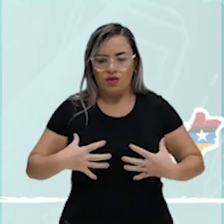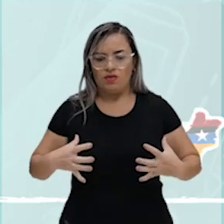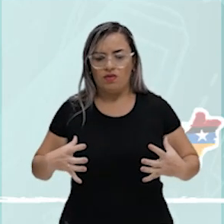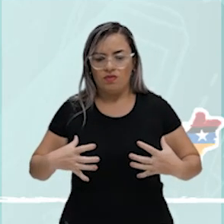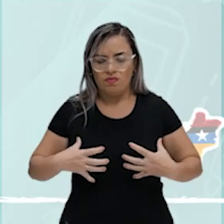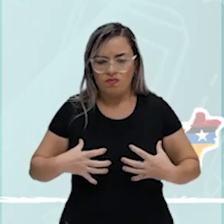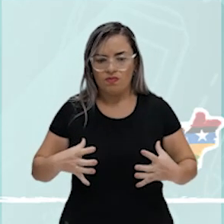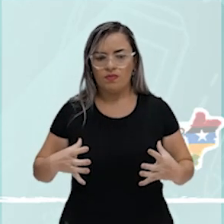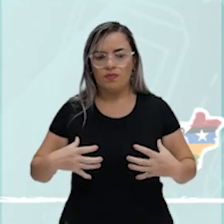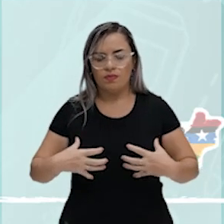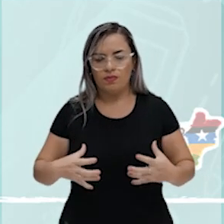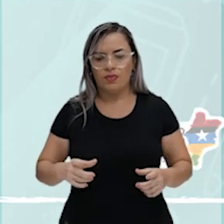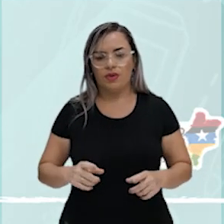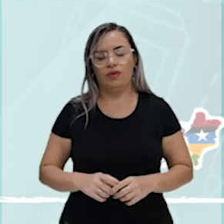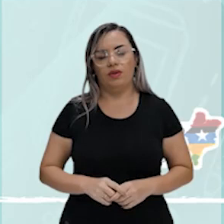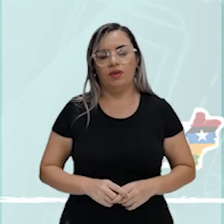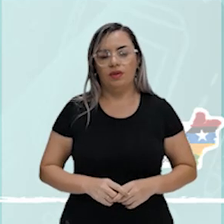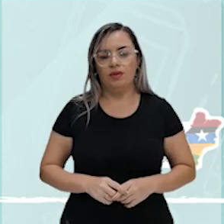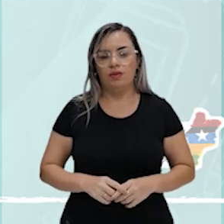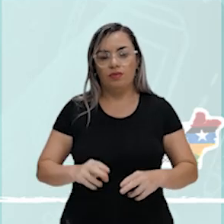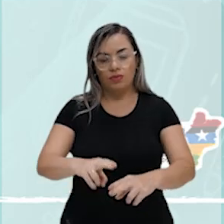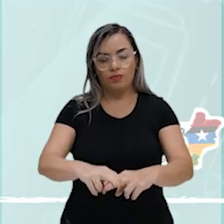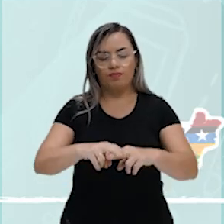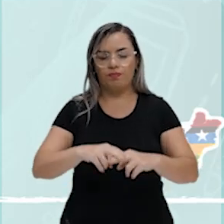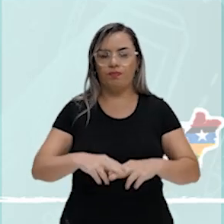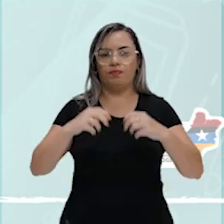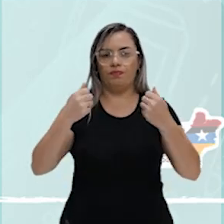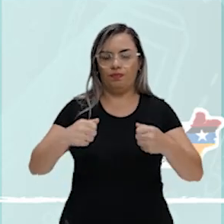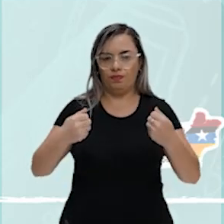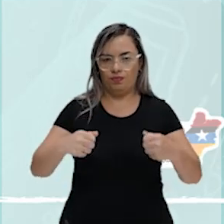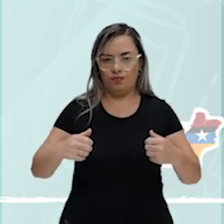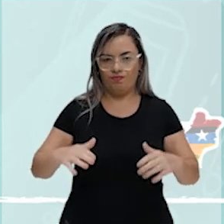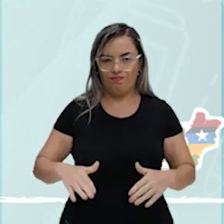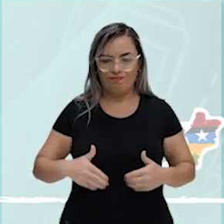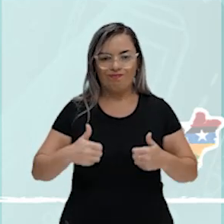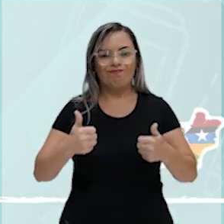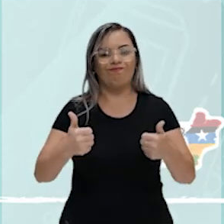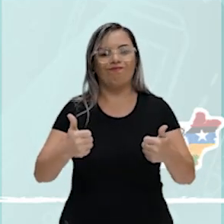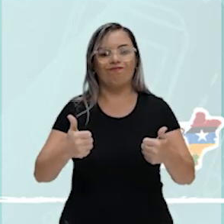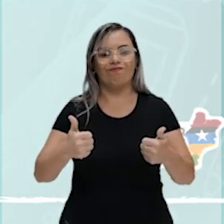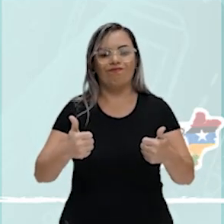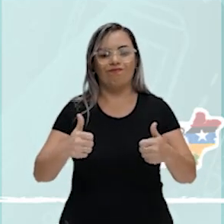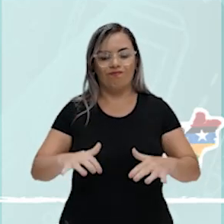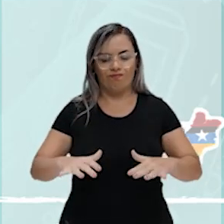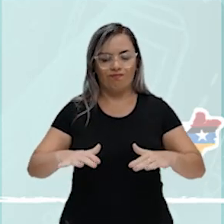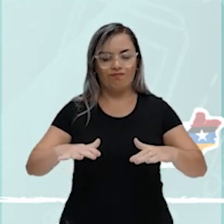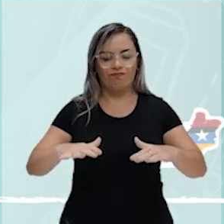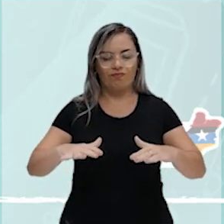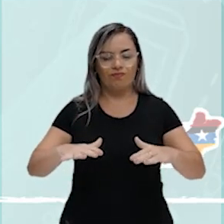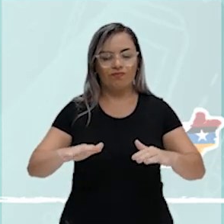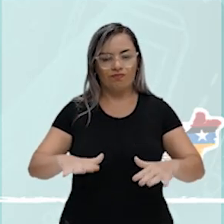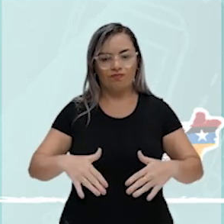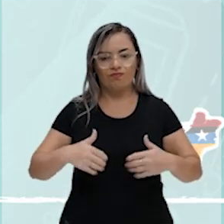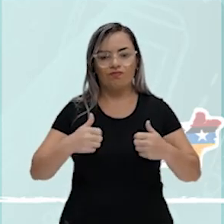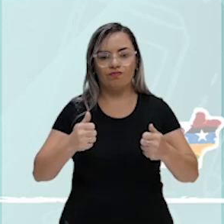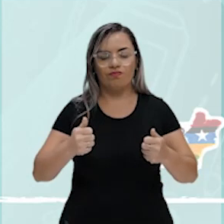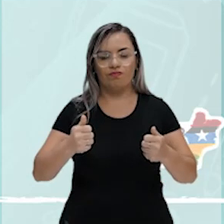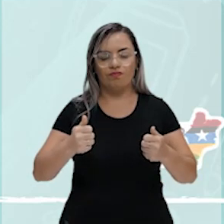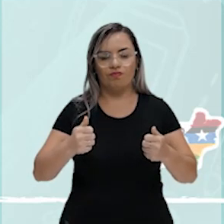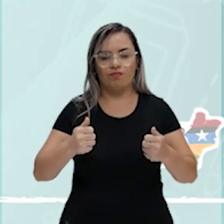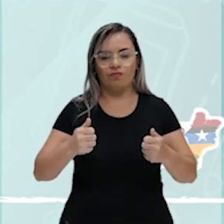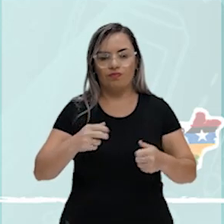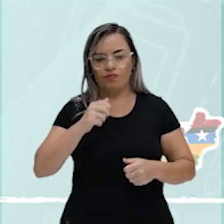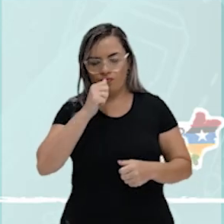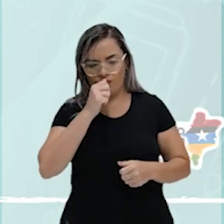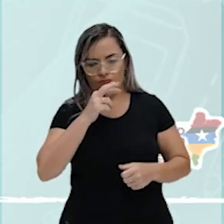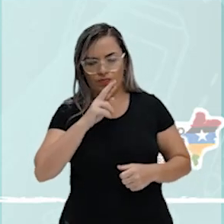do ar ela precisa ser melhorada, porque esses gases aqui eles estão sendo produzidos principalmente por atividades